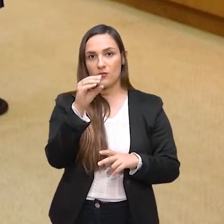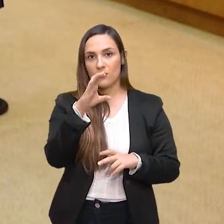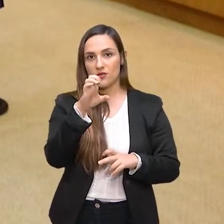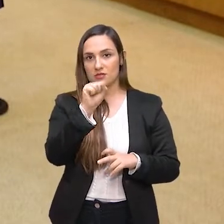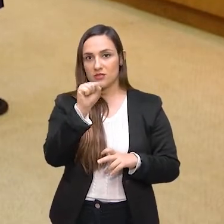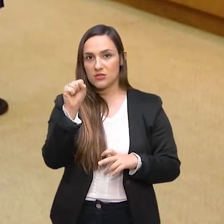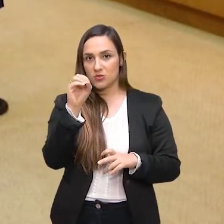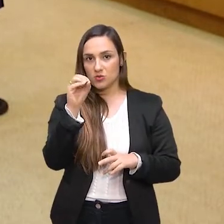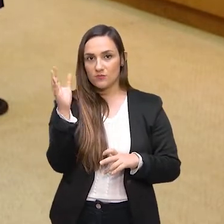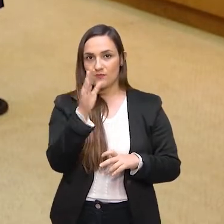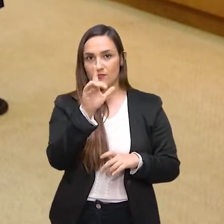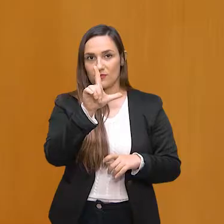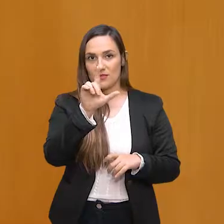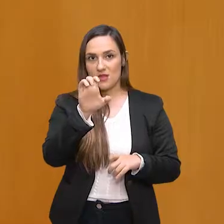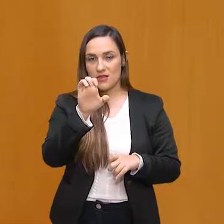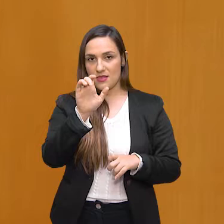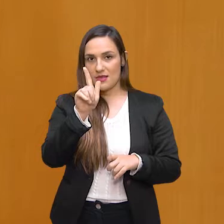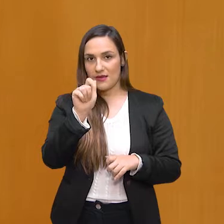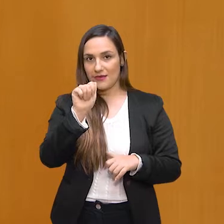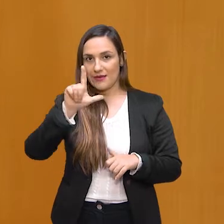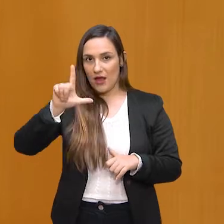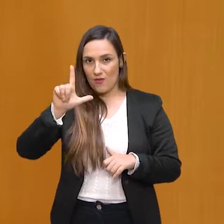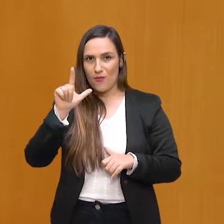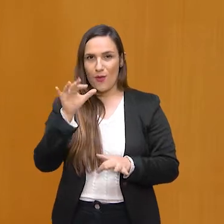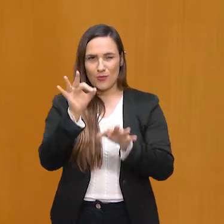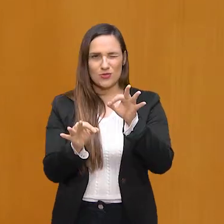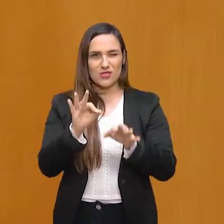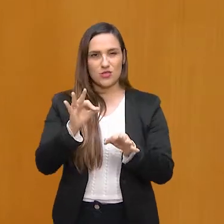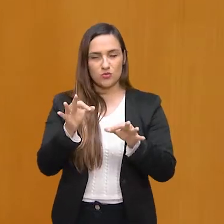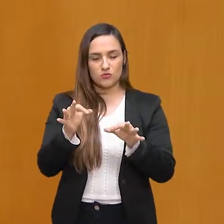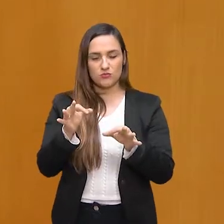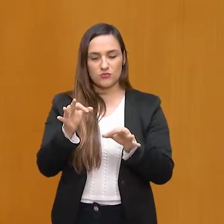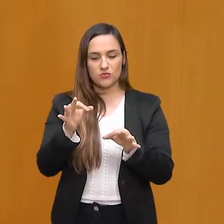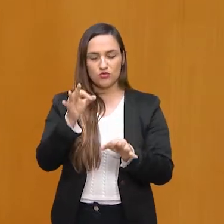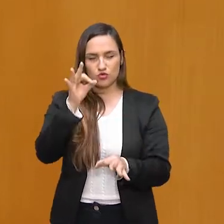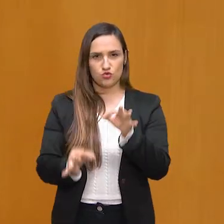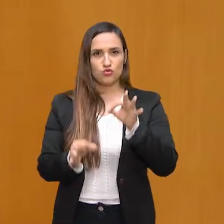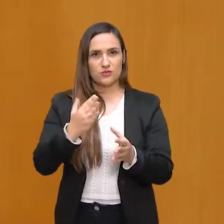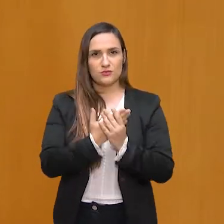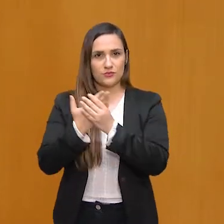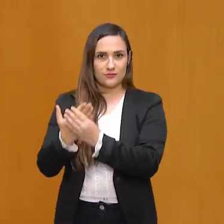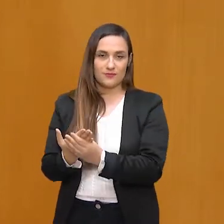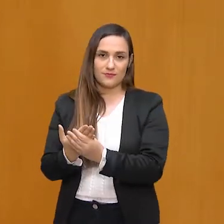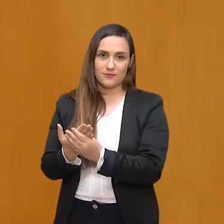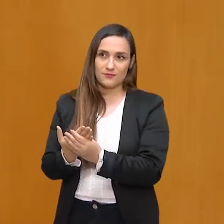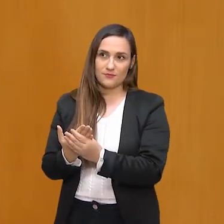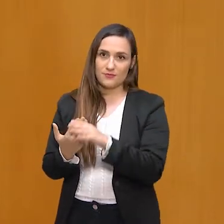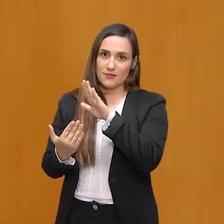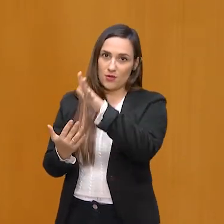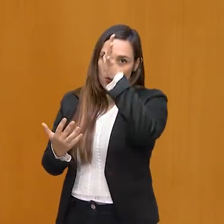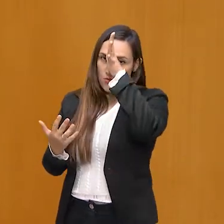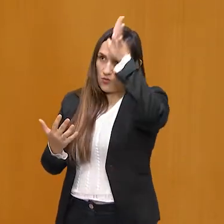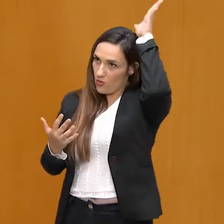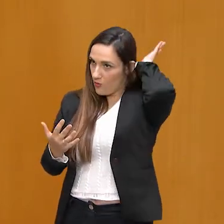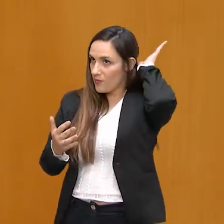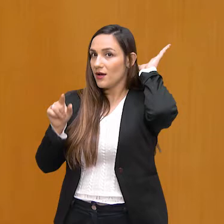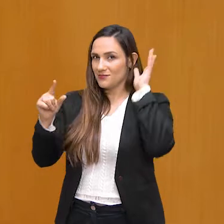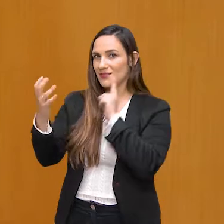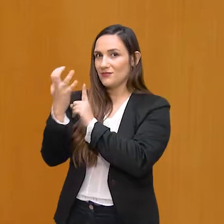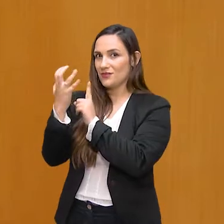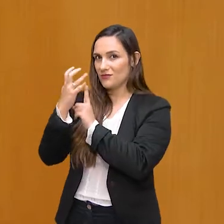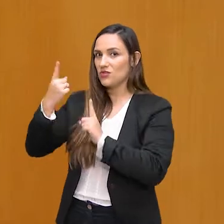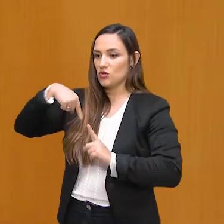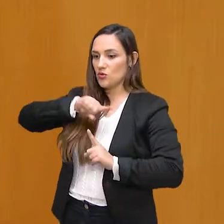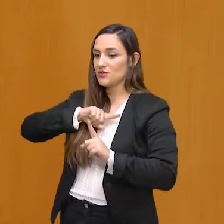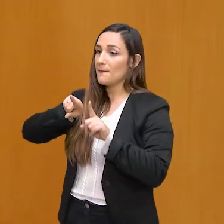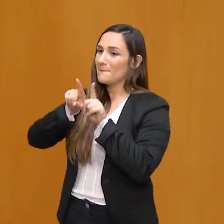legal ou o princípio do processo justo, que é como os italianos chamam. Nós somos ligados ao direito americano